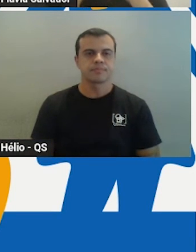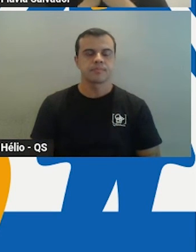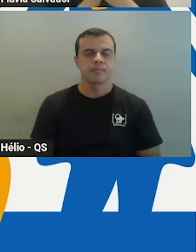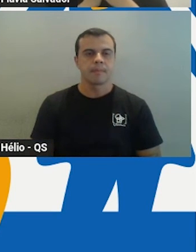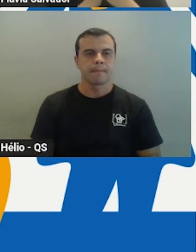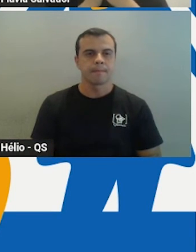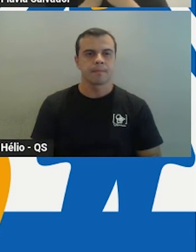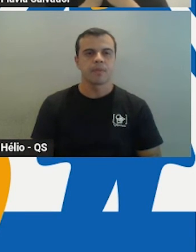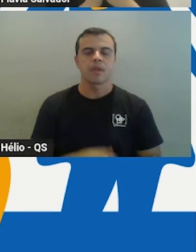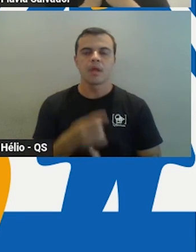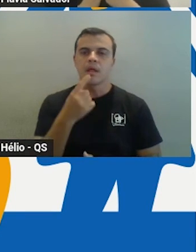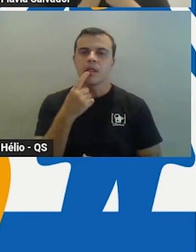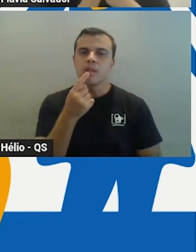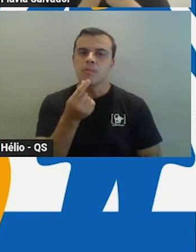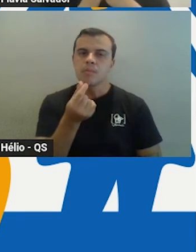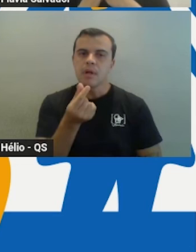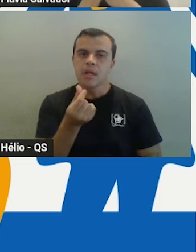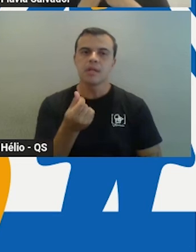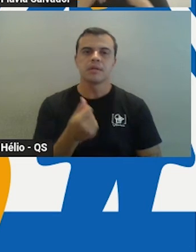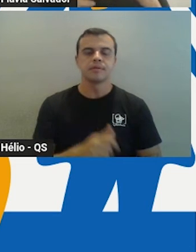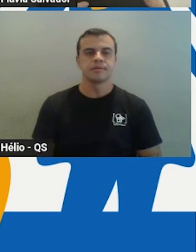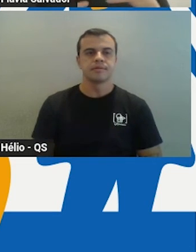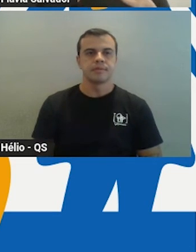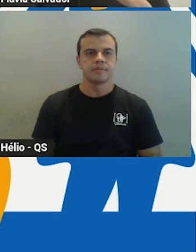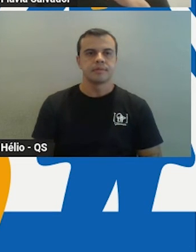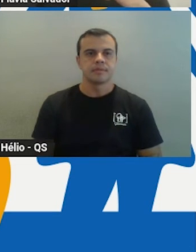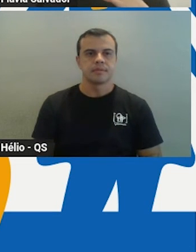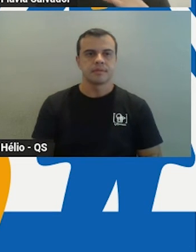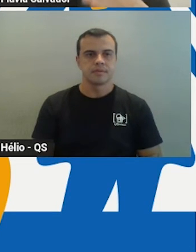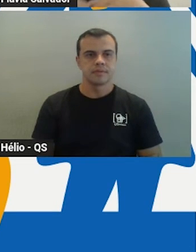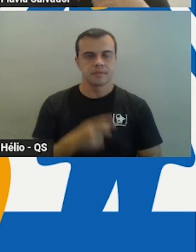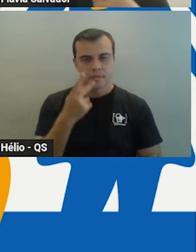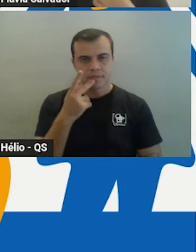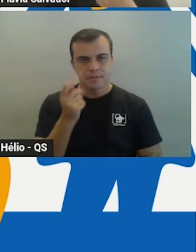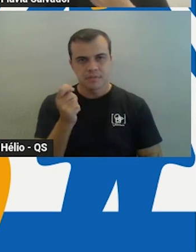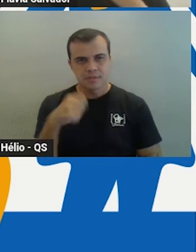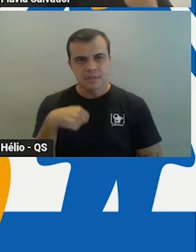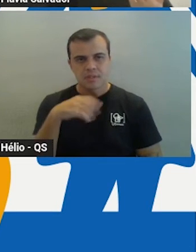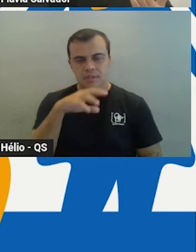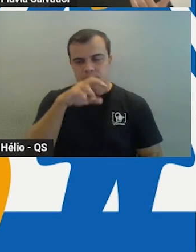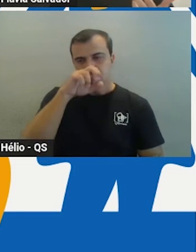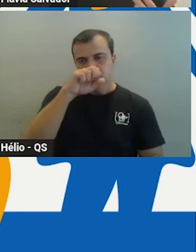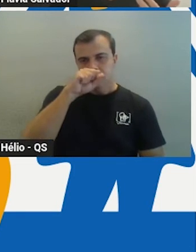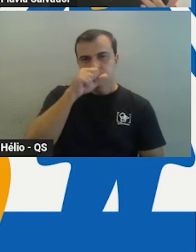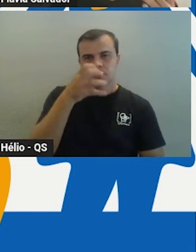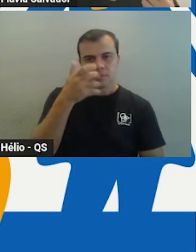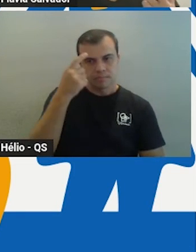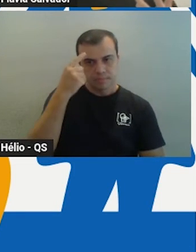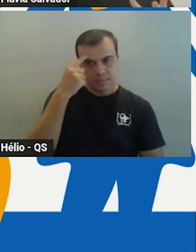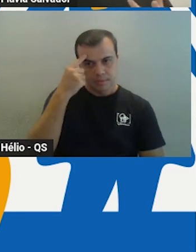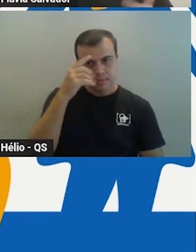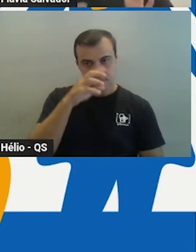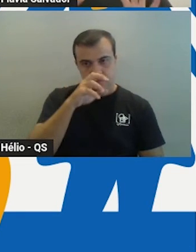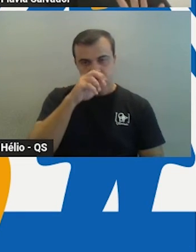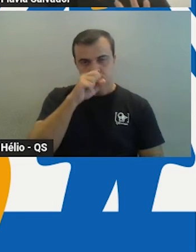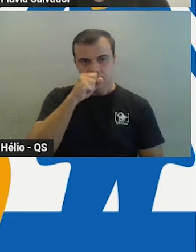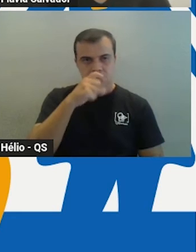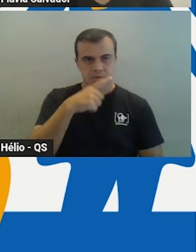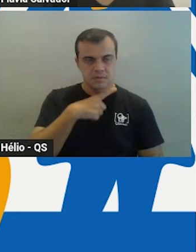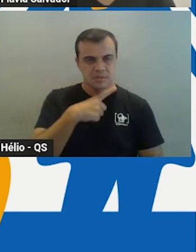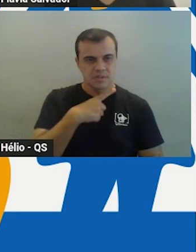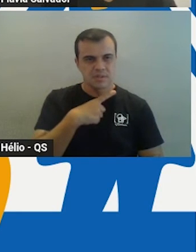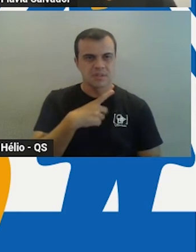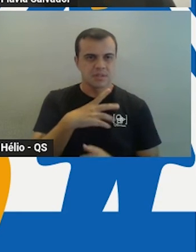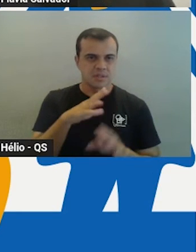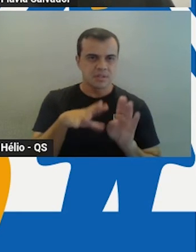e do paladar. E até poderia até do olfato, se quiser pensar em alguma coisa que tenha um cheiro. Eu não quis